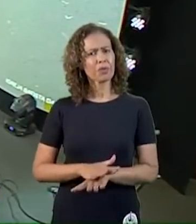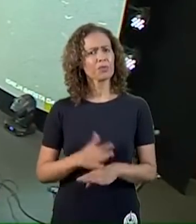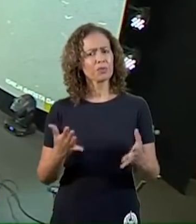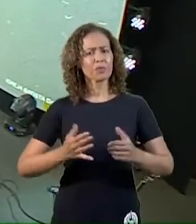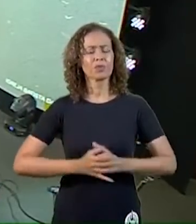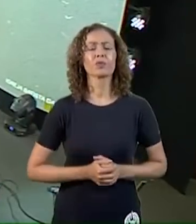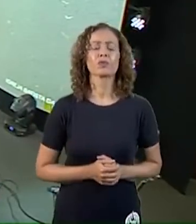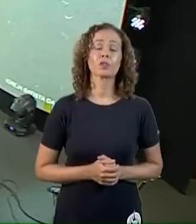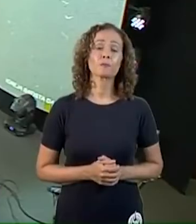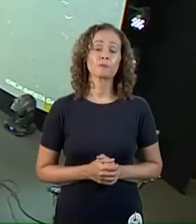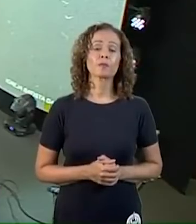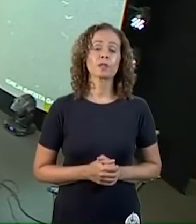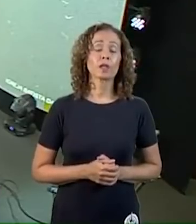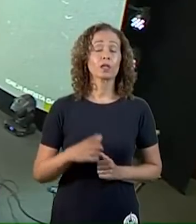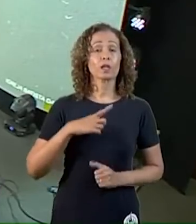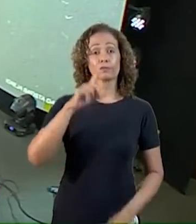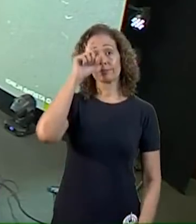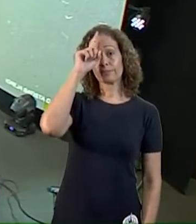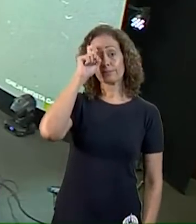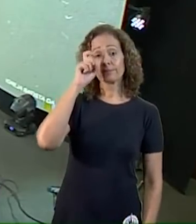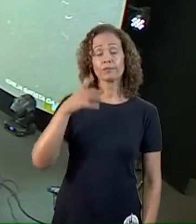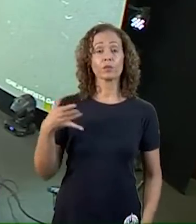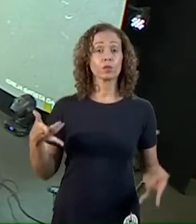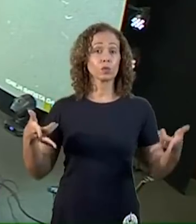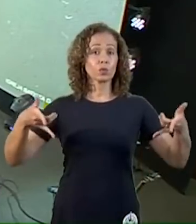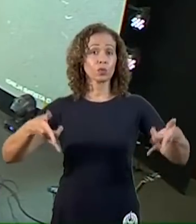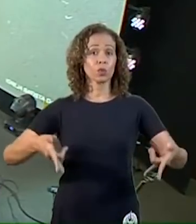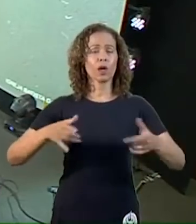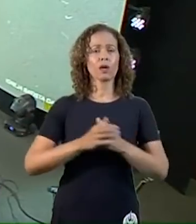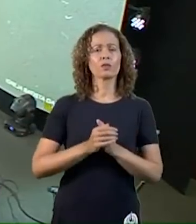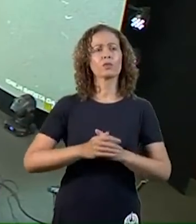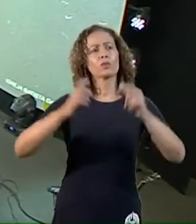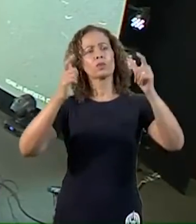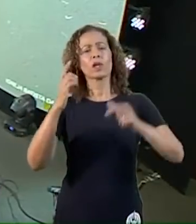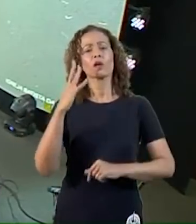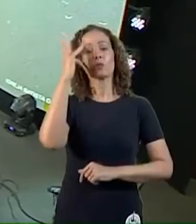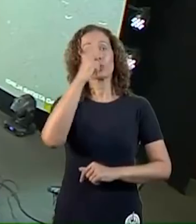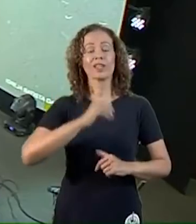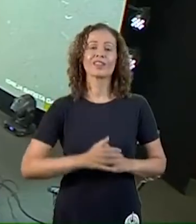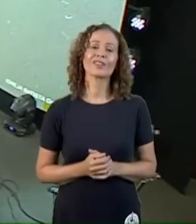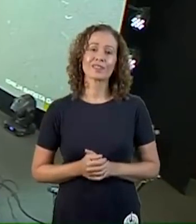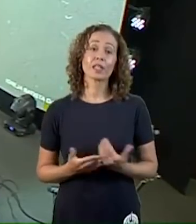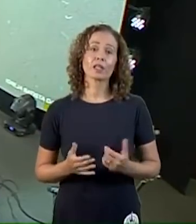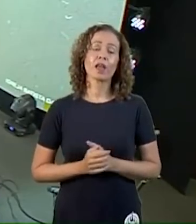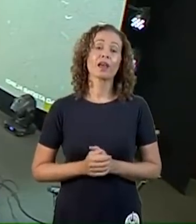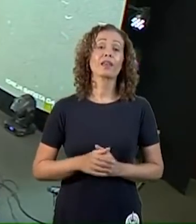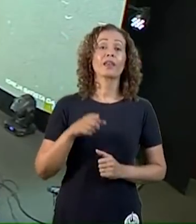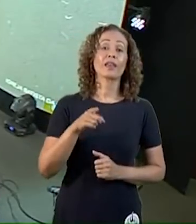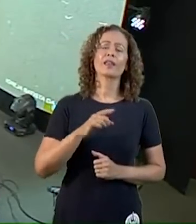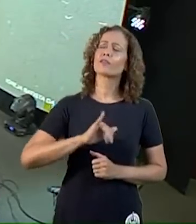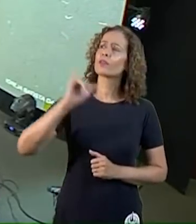colocaram ele num quarto de hotel, de hospital, que tem uma vista bonita para o pôr do sol. Ele falou: Deus, por que que o Senhor me dá esse presente de eu ver um pôr do sol? Olha